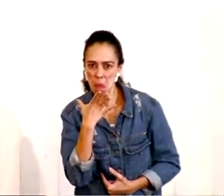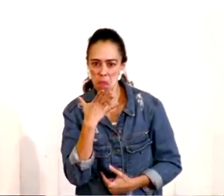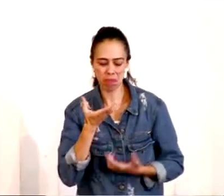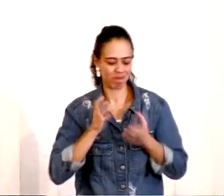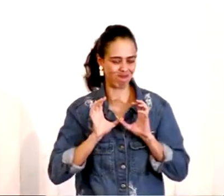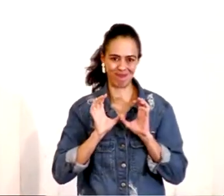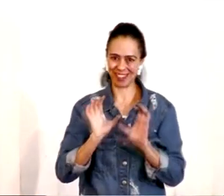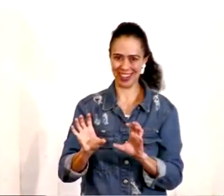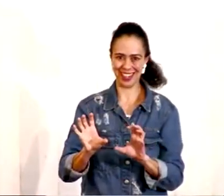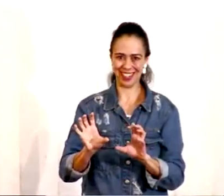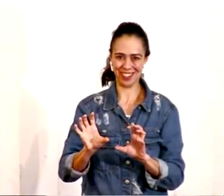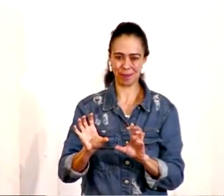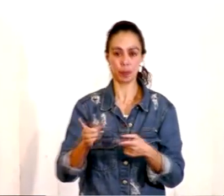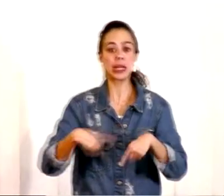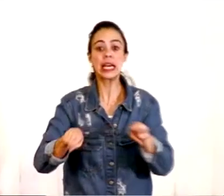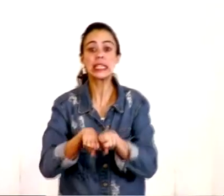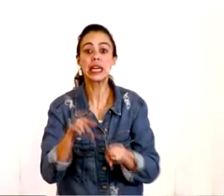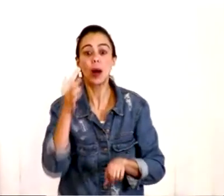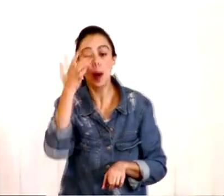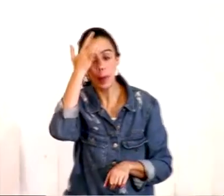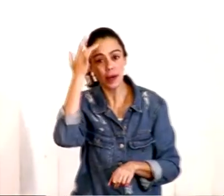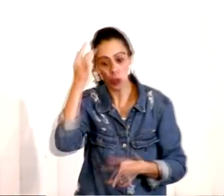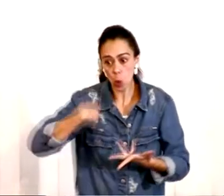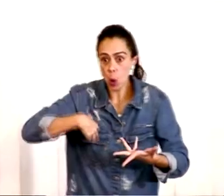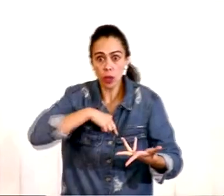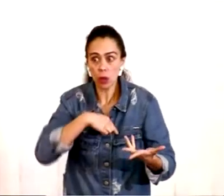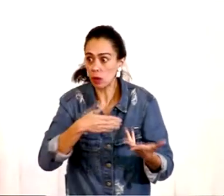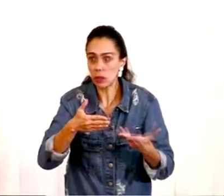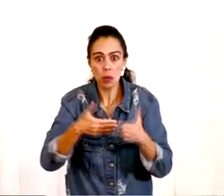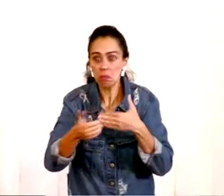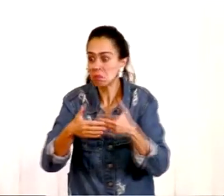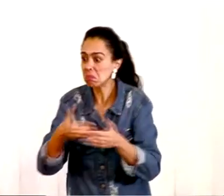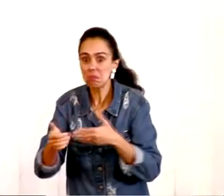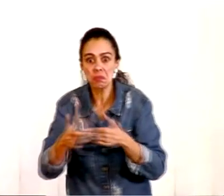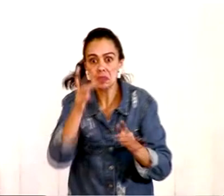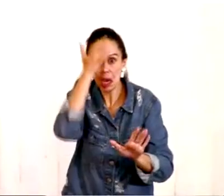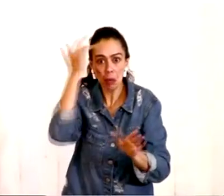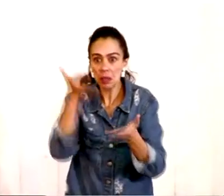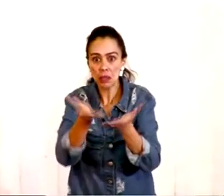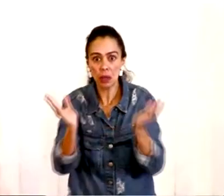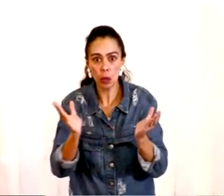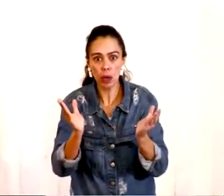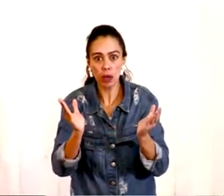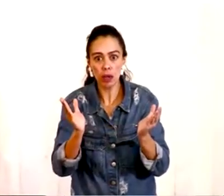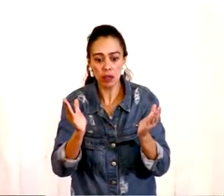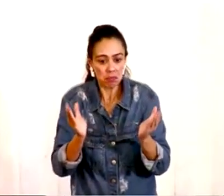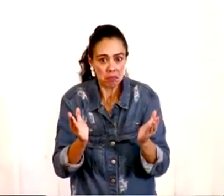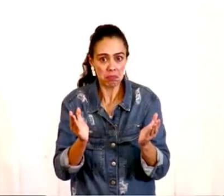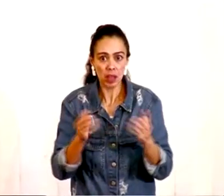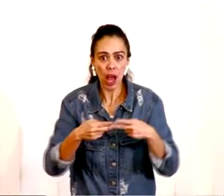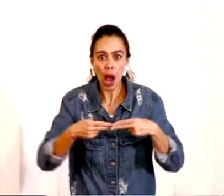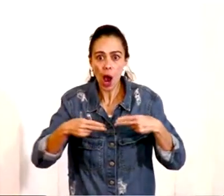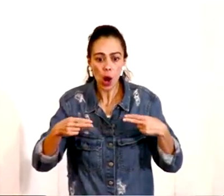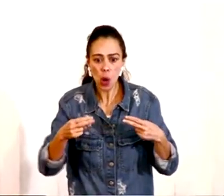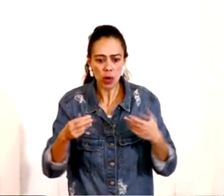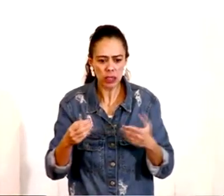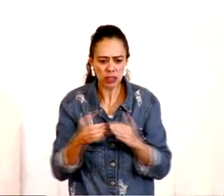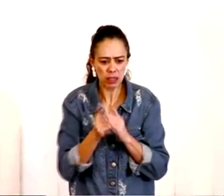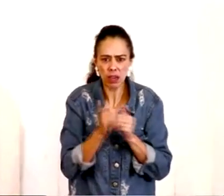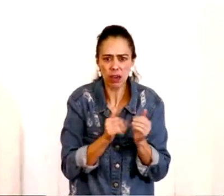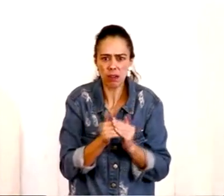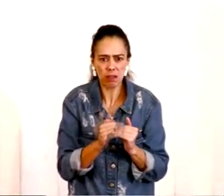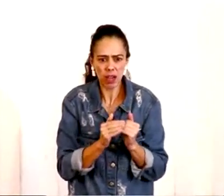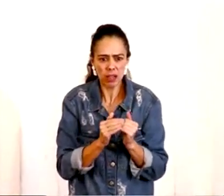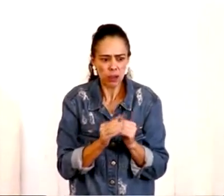coisas absurdas. Por isso que muitas das vezes nós nos deparamos com situações que a humanidade faz, que